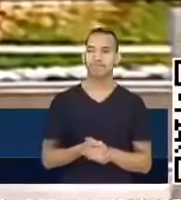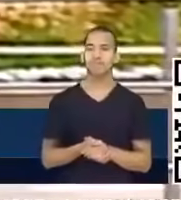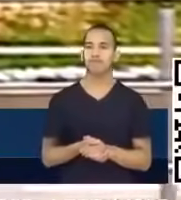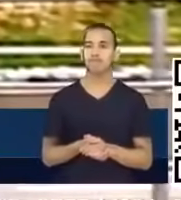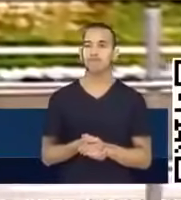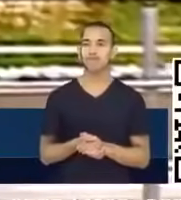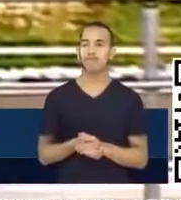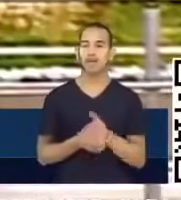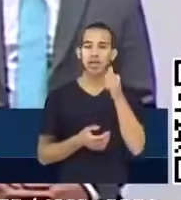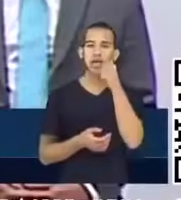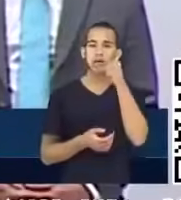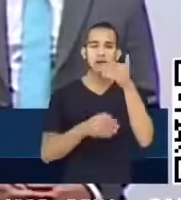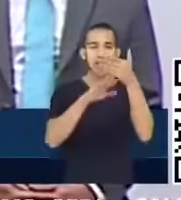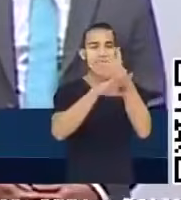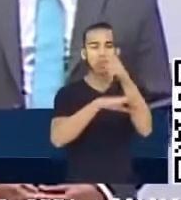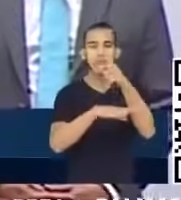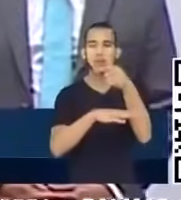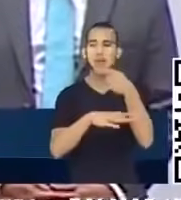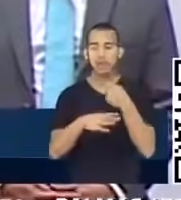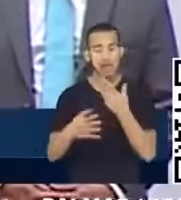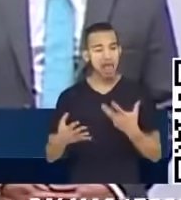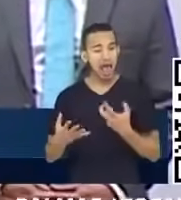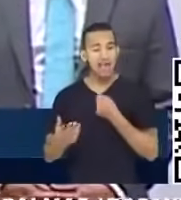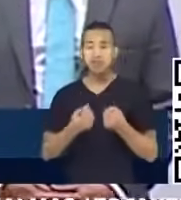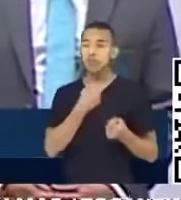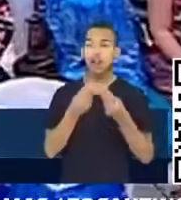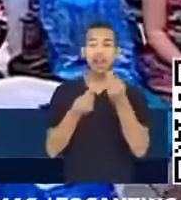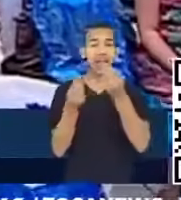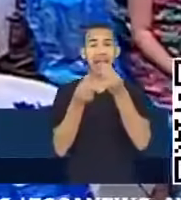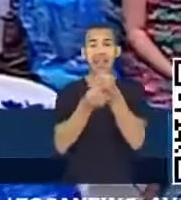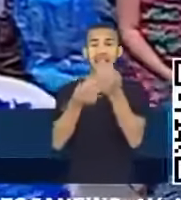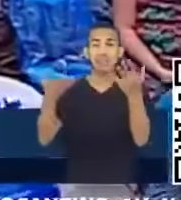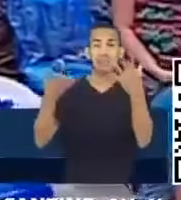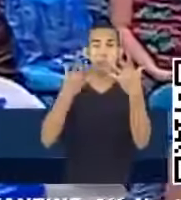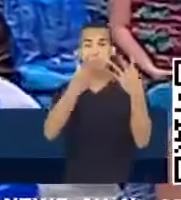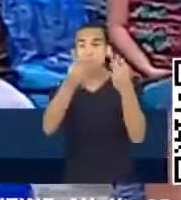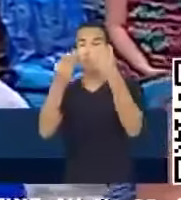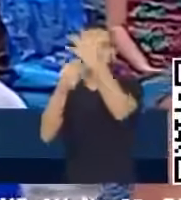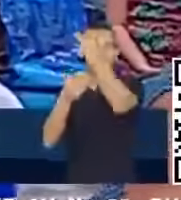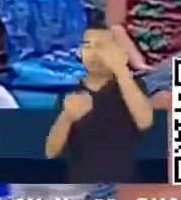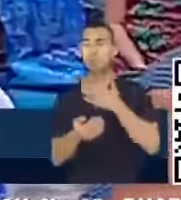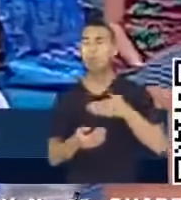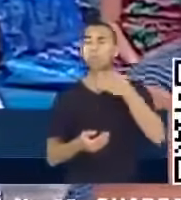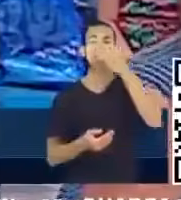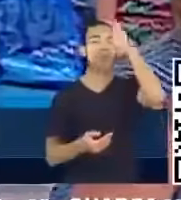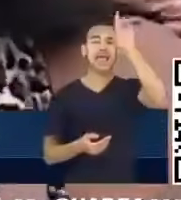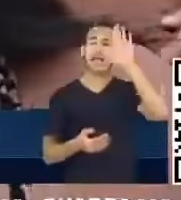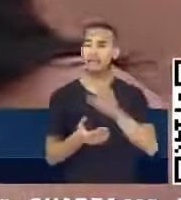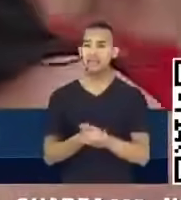a mulher entrou aqui isso ficou espantada que que é isso é muita gente eu vou embora Deus me livre